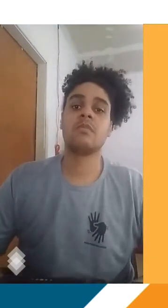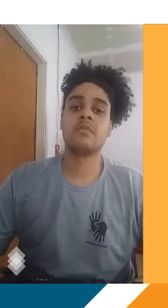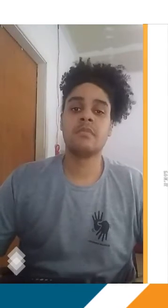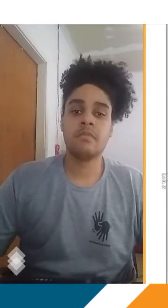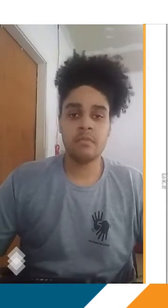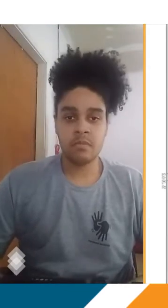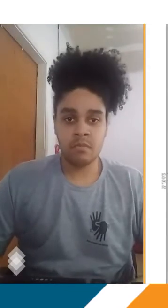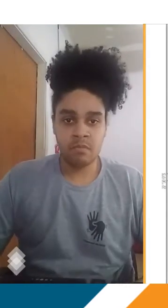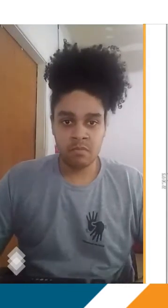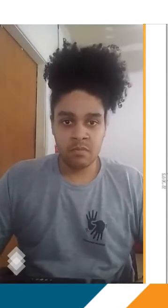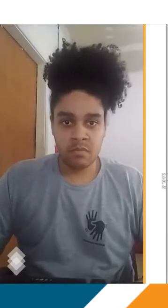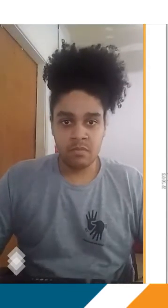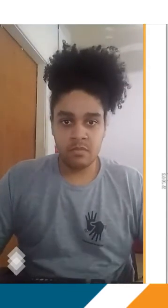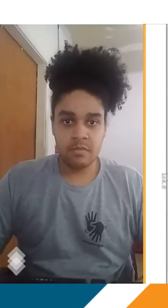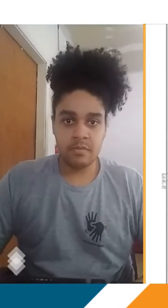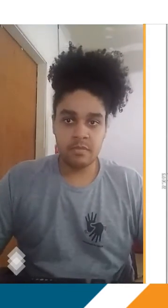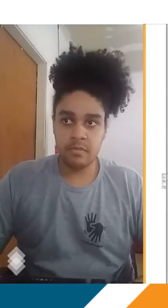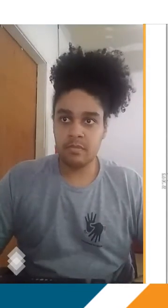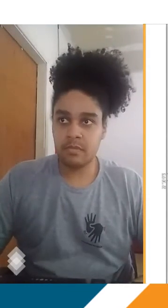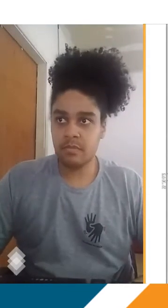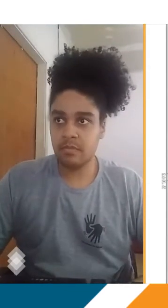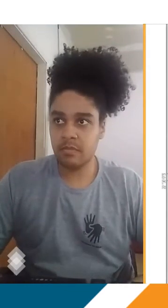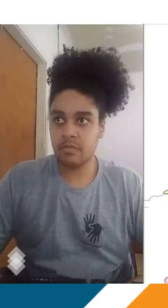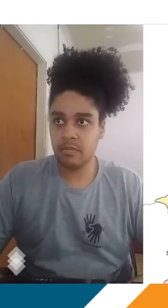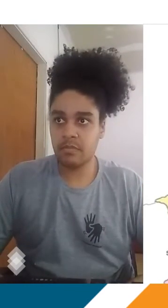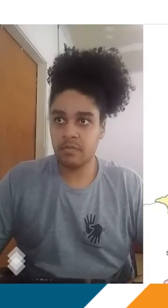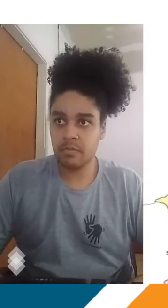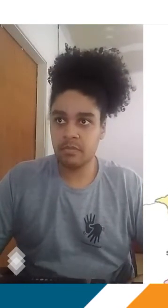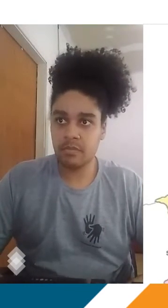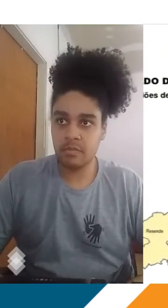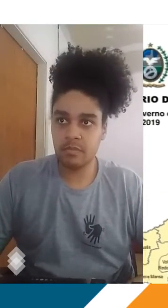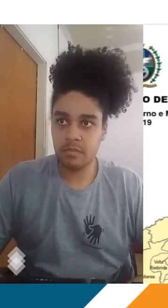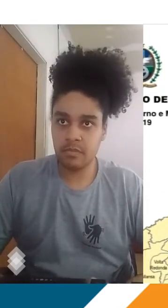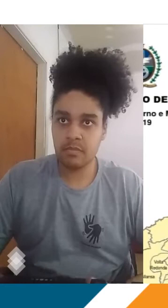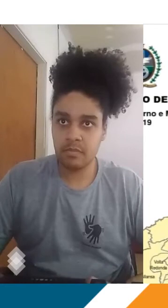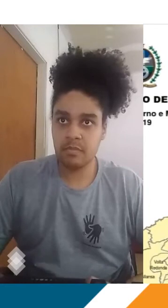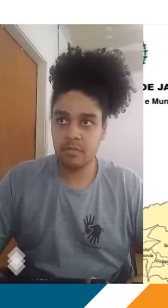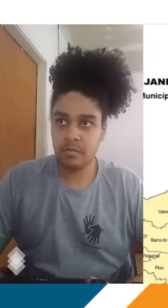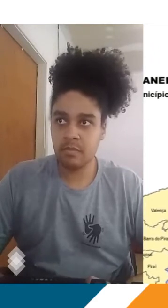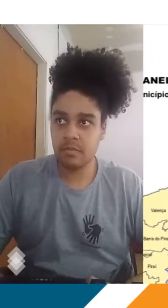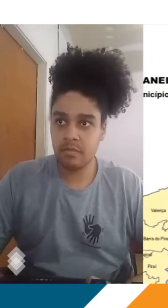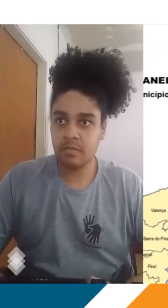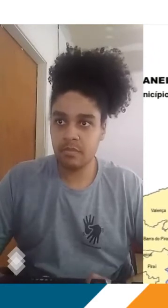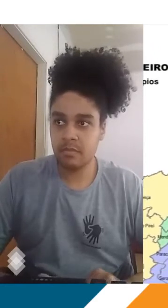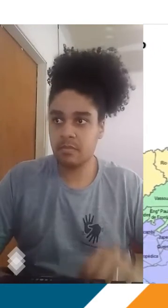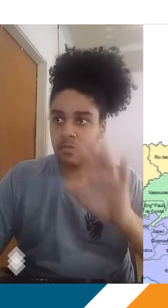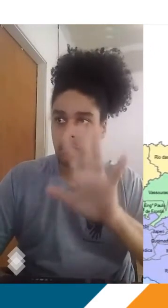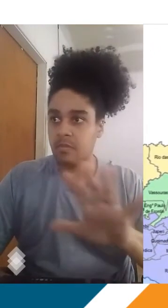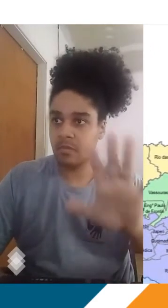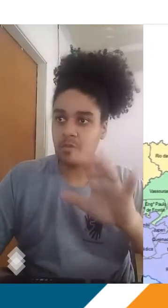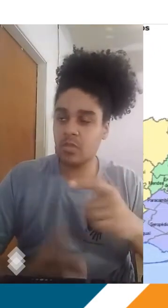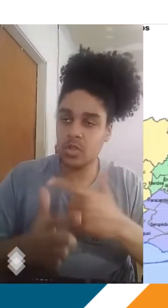rosa, Médio Paraíba em amarelo, verde Centro-Sul, azul